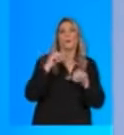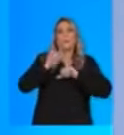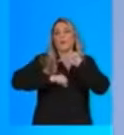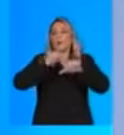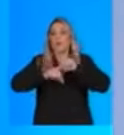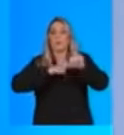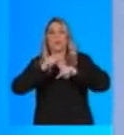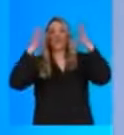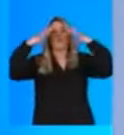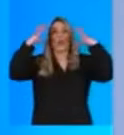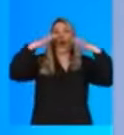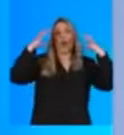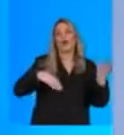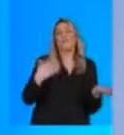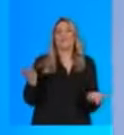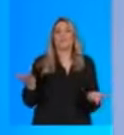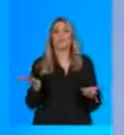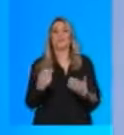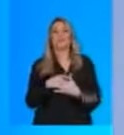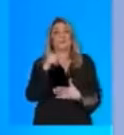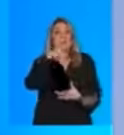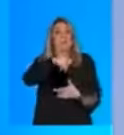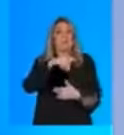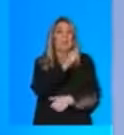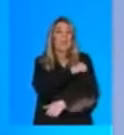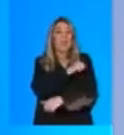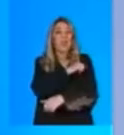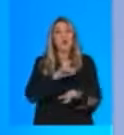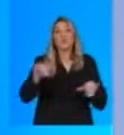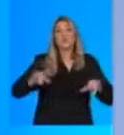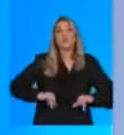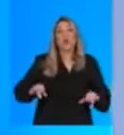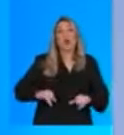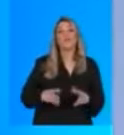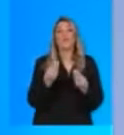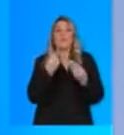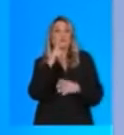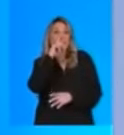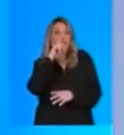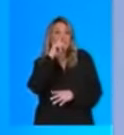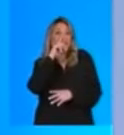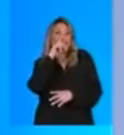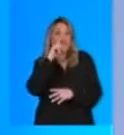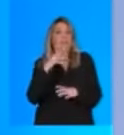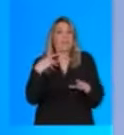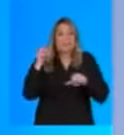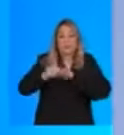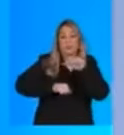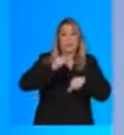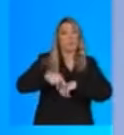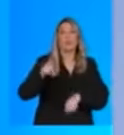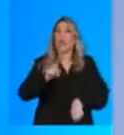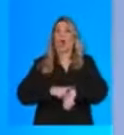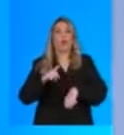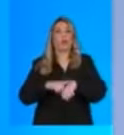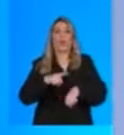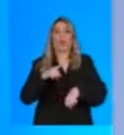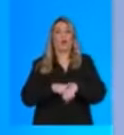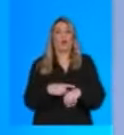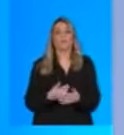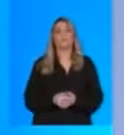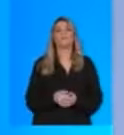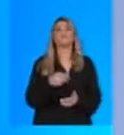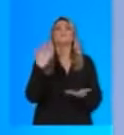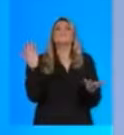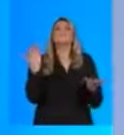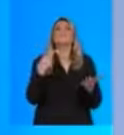as cidades litorâneas Como o Rio de Janeiro correm o risco de sofrer os graves efeitos dessas transformações eu queria saber